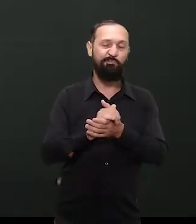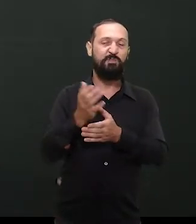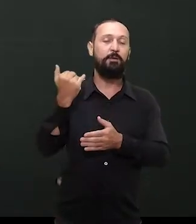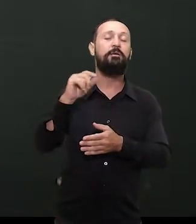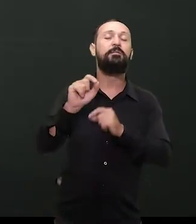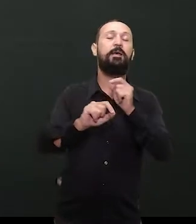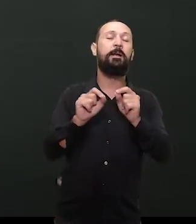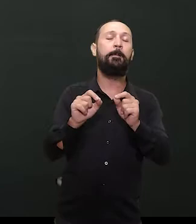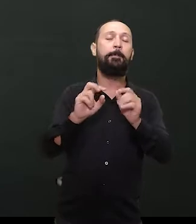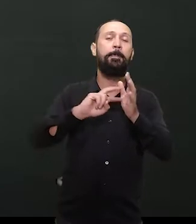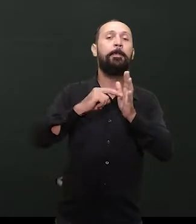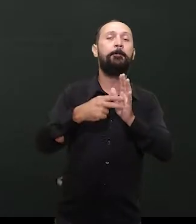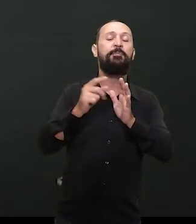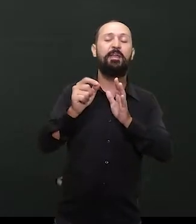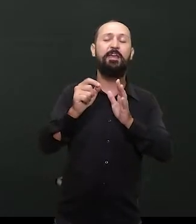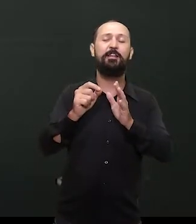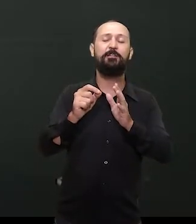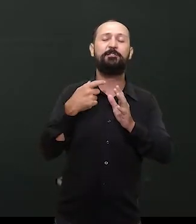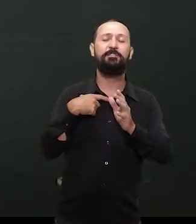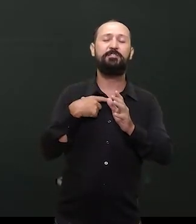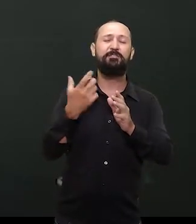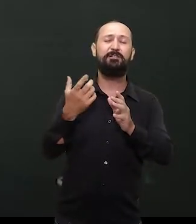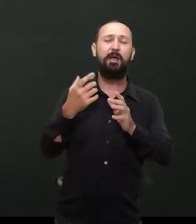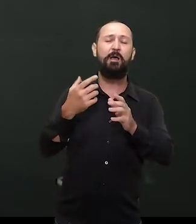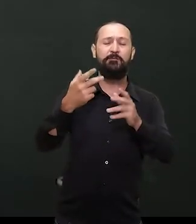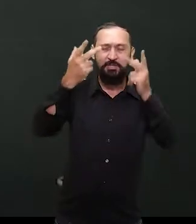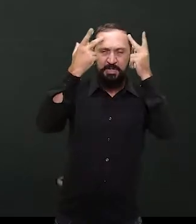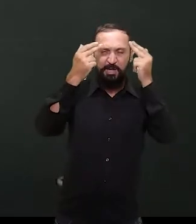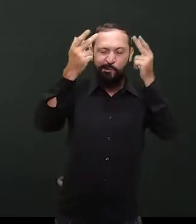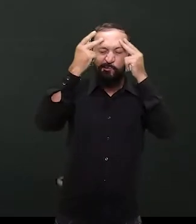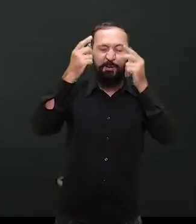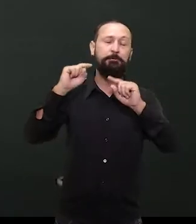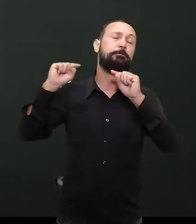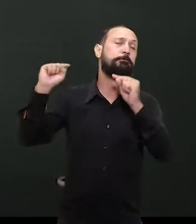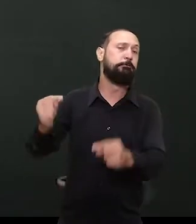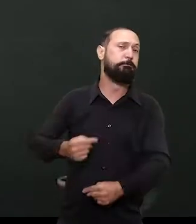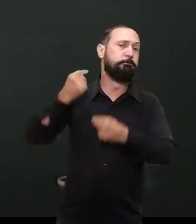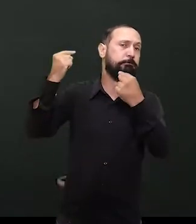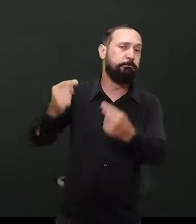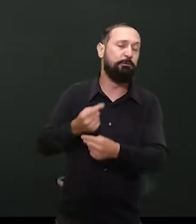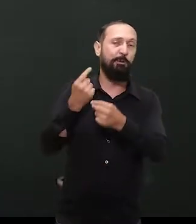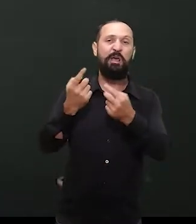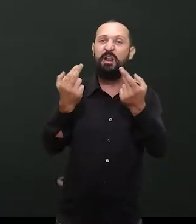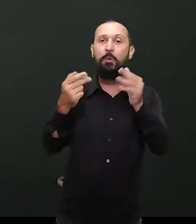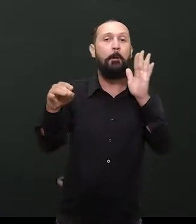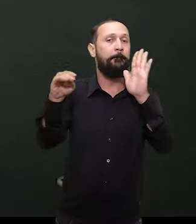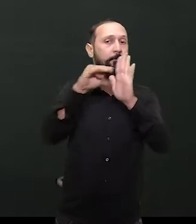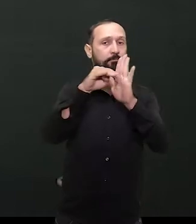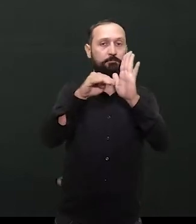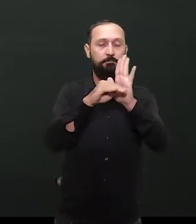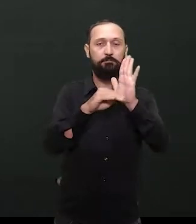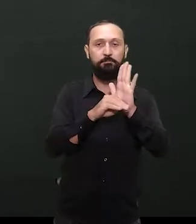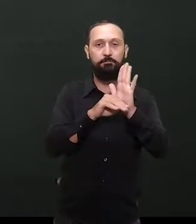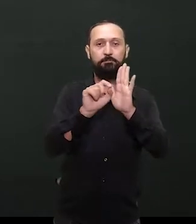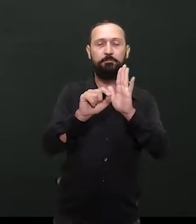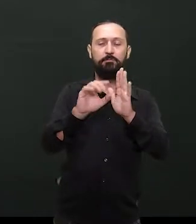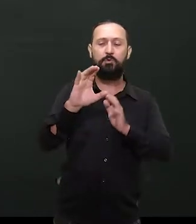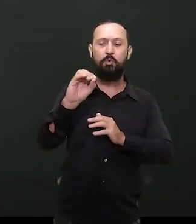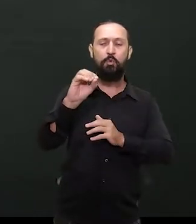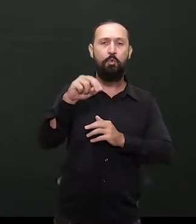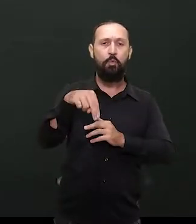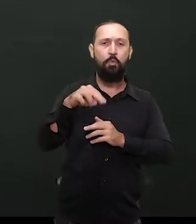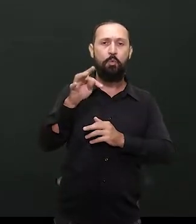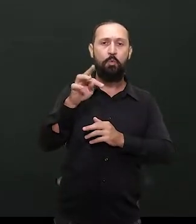antes era de perturbação da Tranquilidade Então os mesmos fatos eram quadrados como